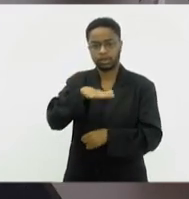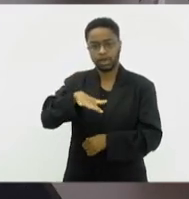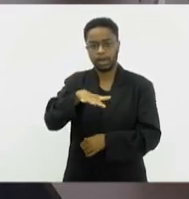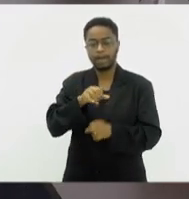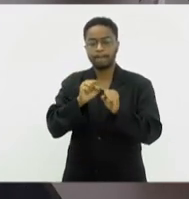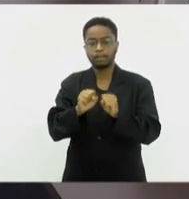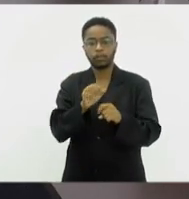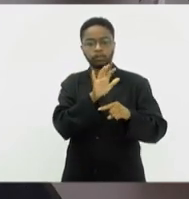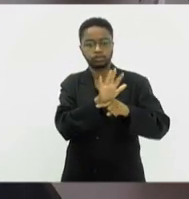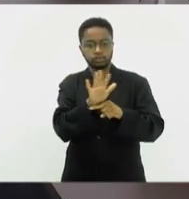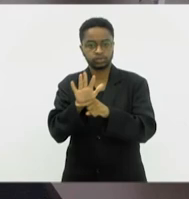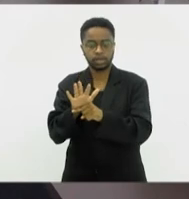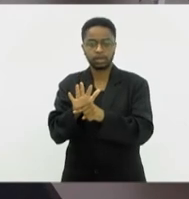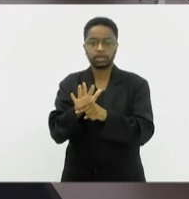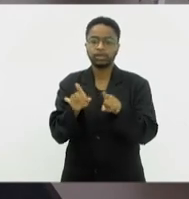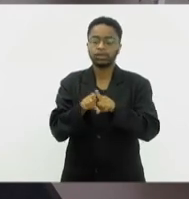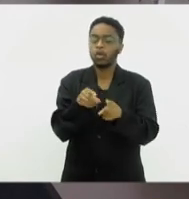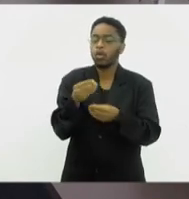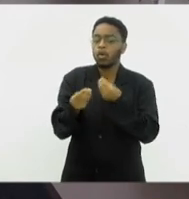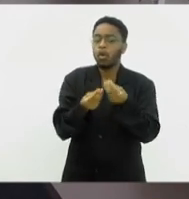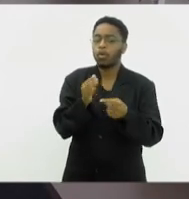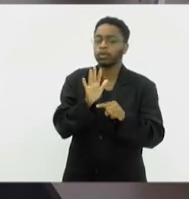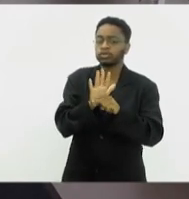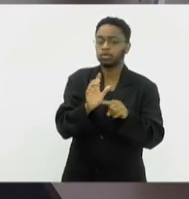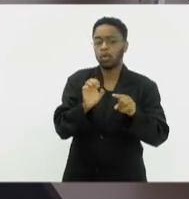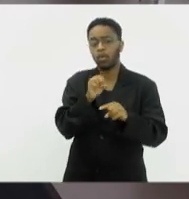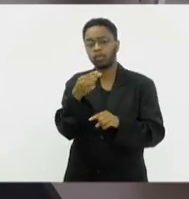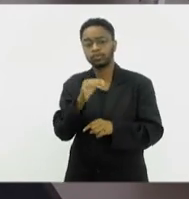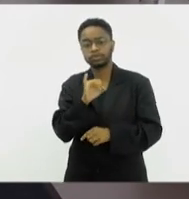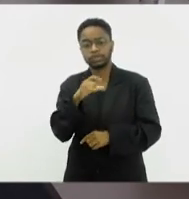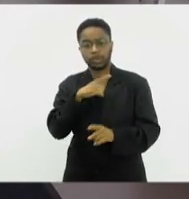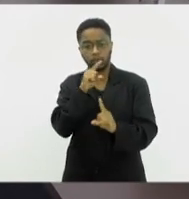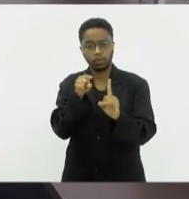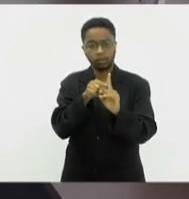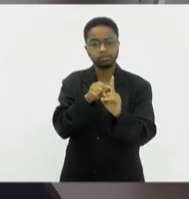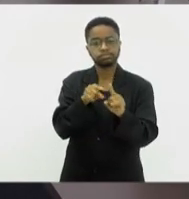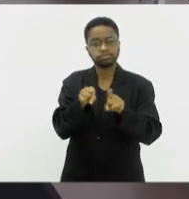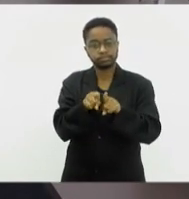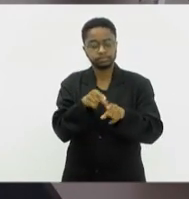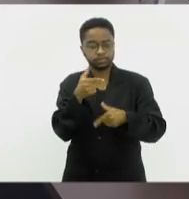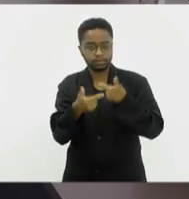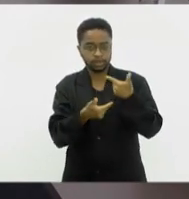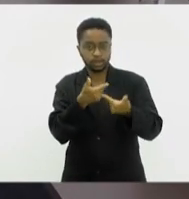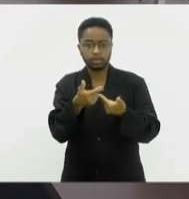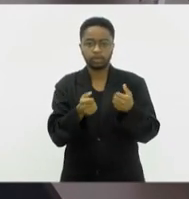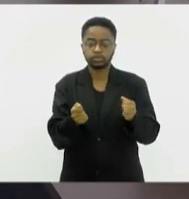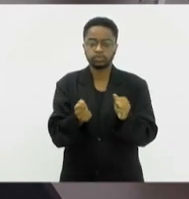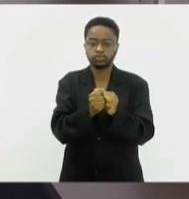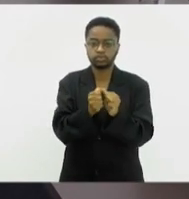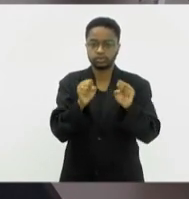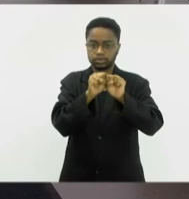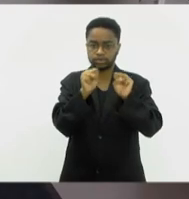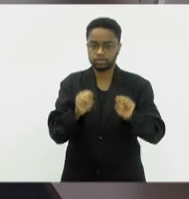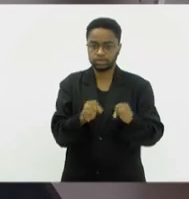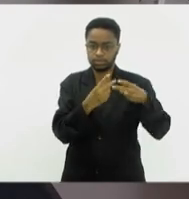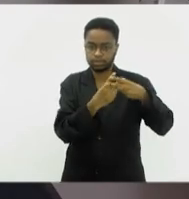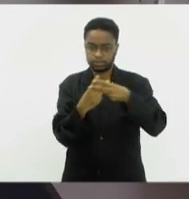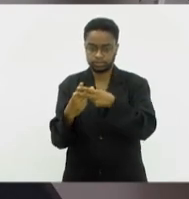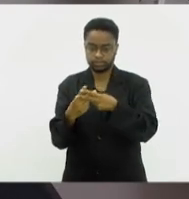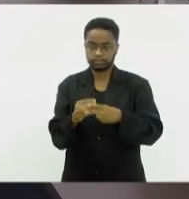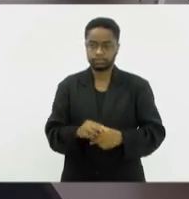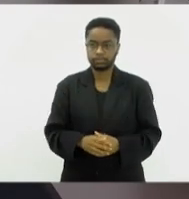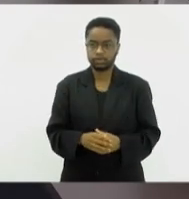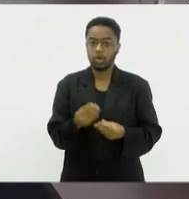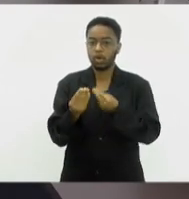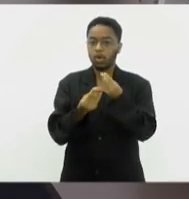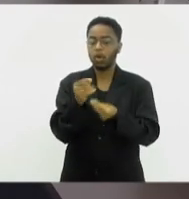ou vai ajudar especificamente, ou se tem essa intenção de realizar esse trabalho junto ao sistema carcerário. Como é que o